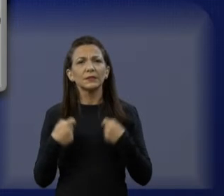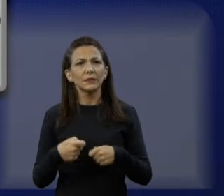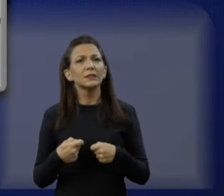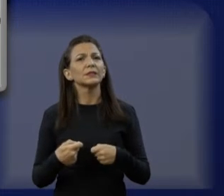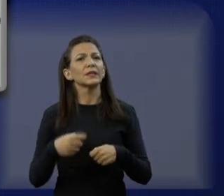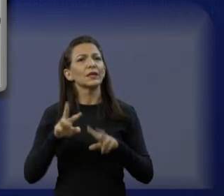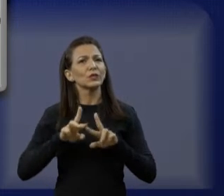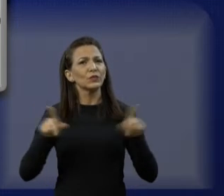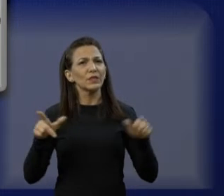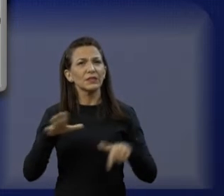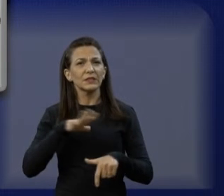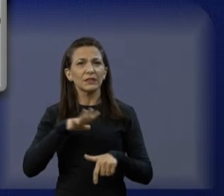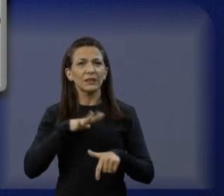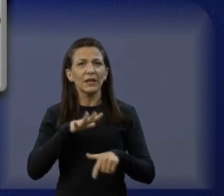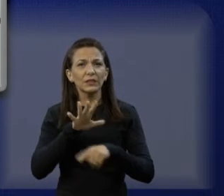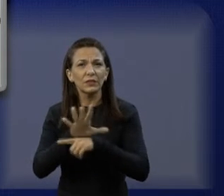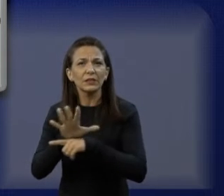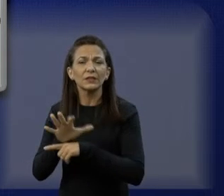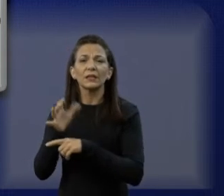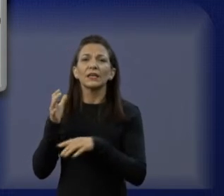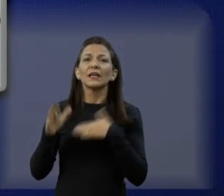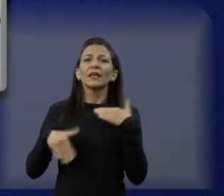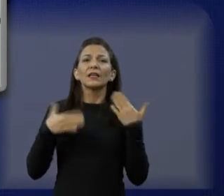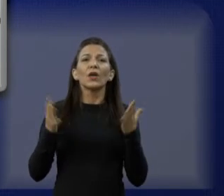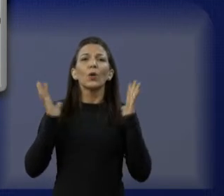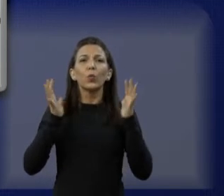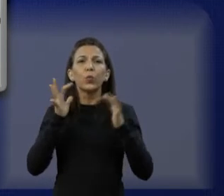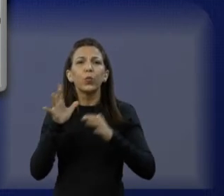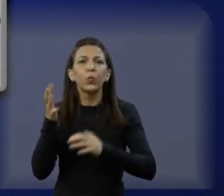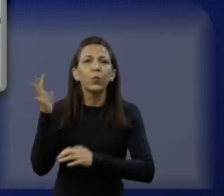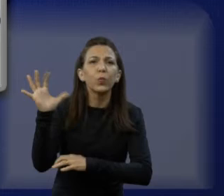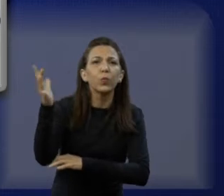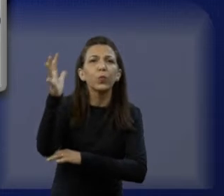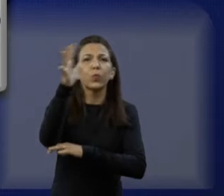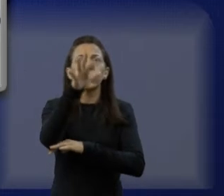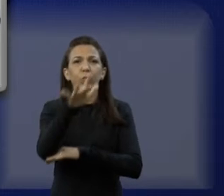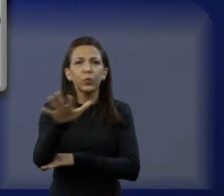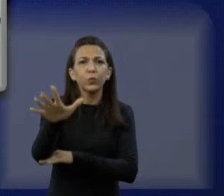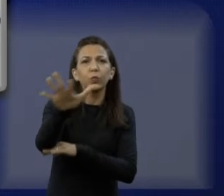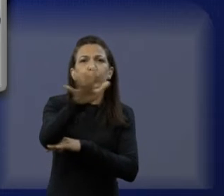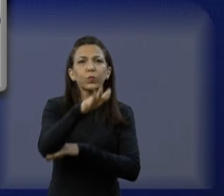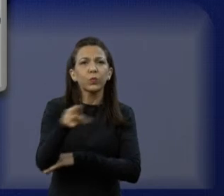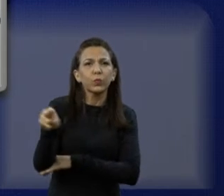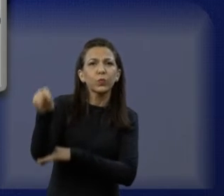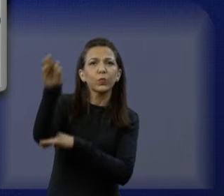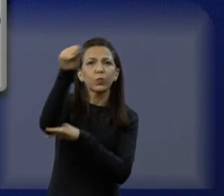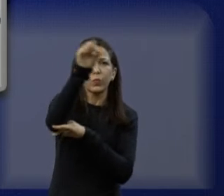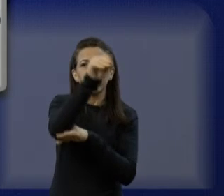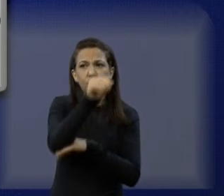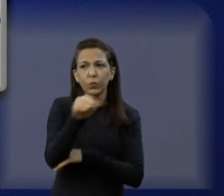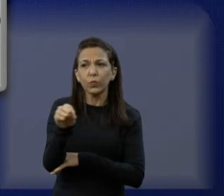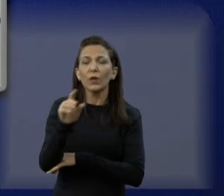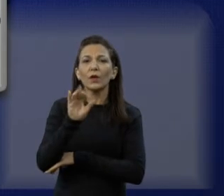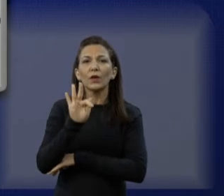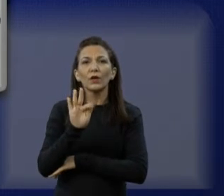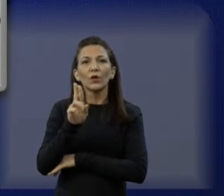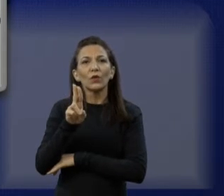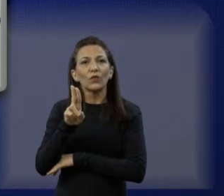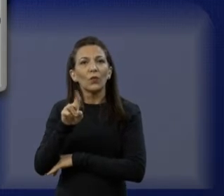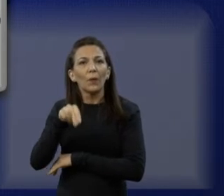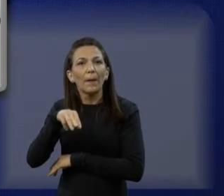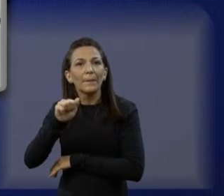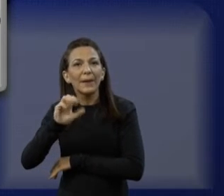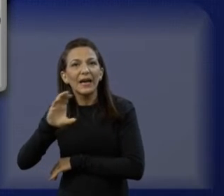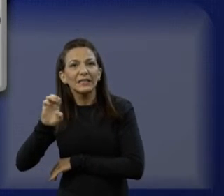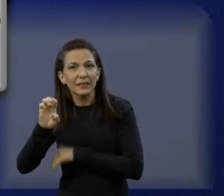no combate à dengue então cabelo fumaça na cidade inteira Cadê os agentes da dengue como sempre nós aprovamos aqui